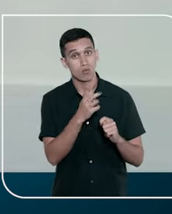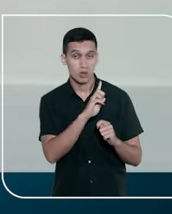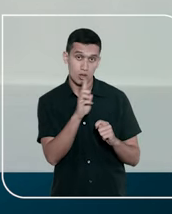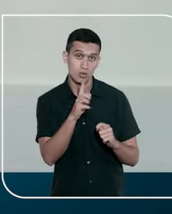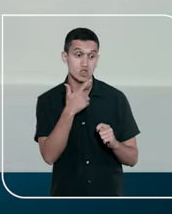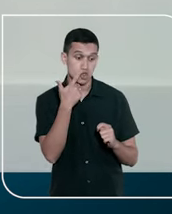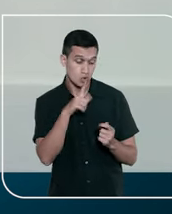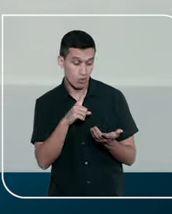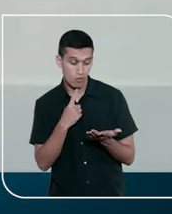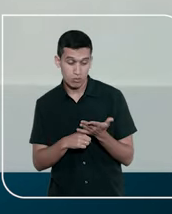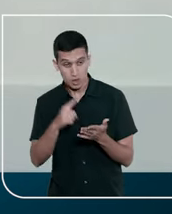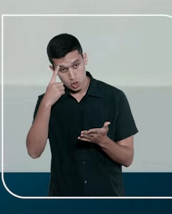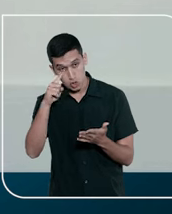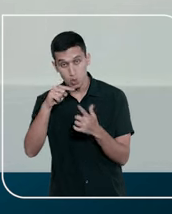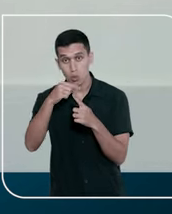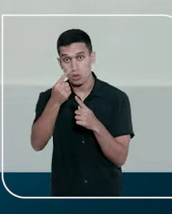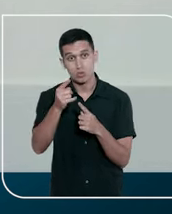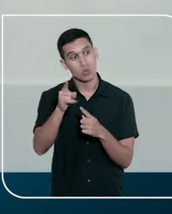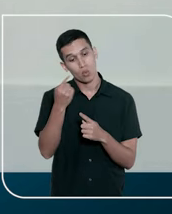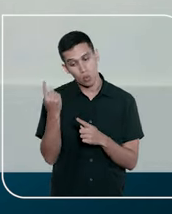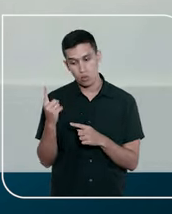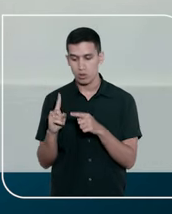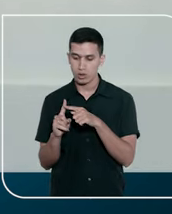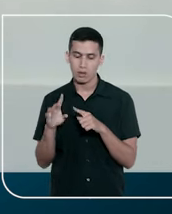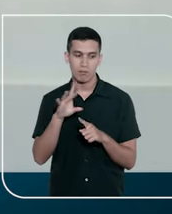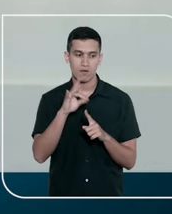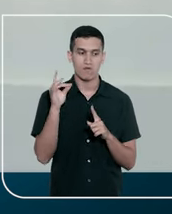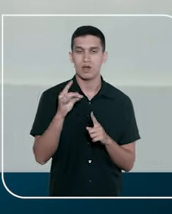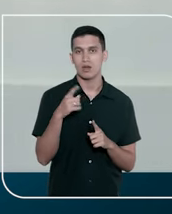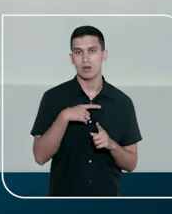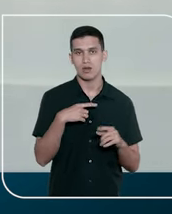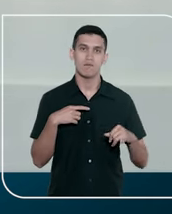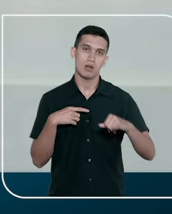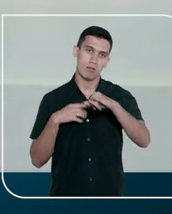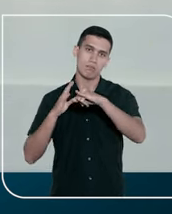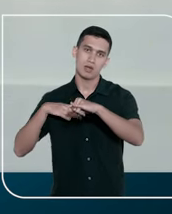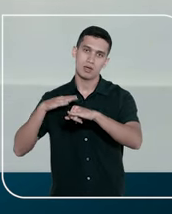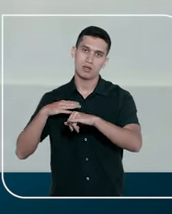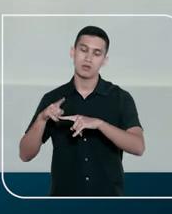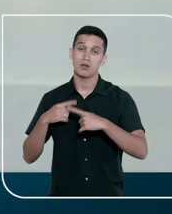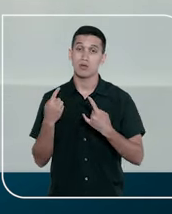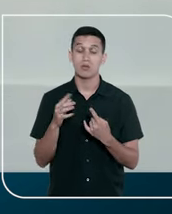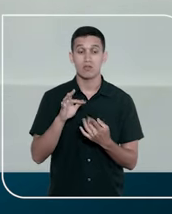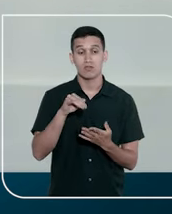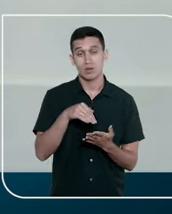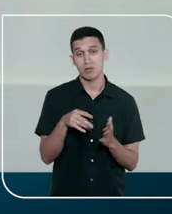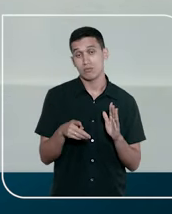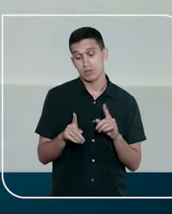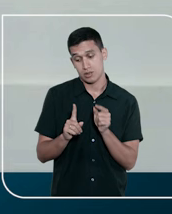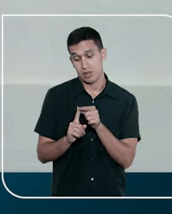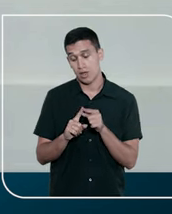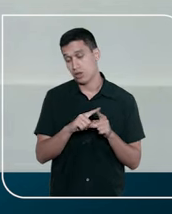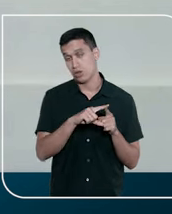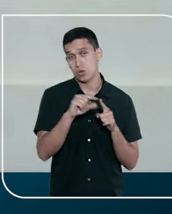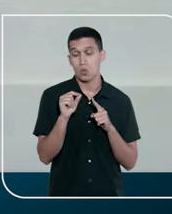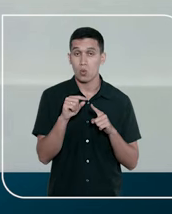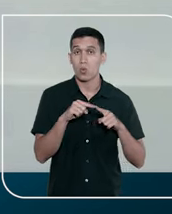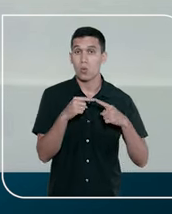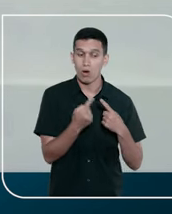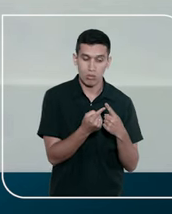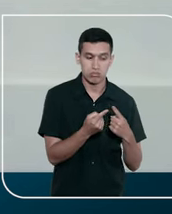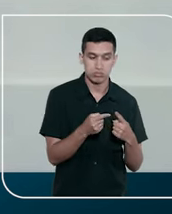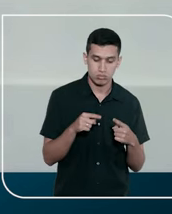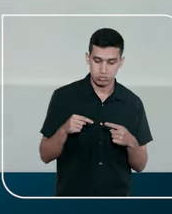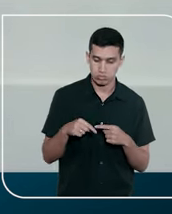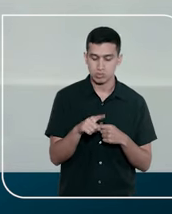se ele prefere uma passagem mais barata. Então, no final das contas, é uma escolha do consumidor qual passagem ele vai